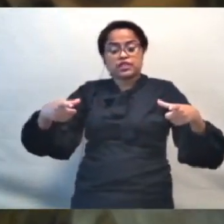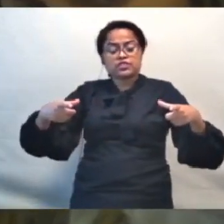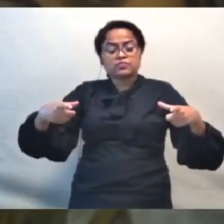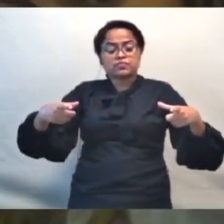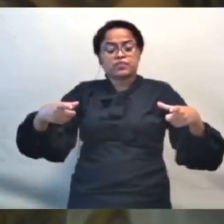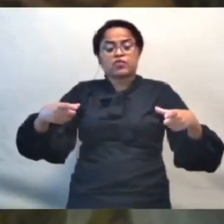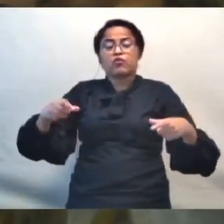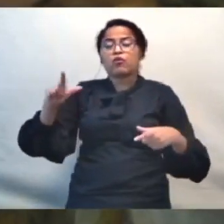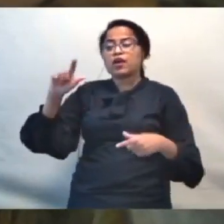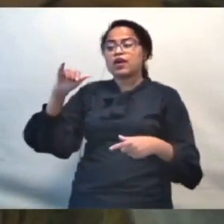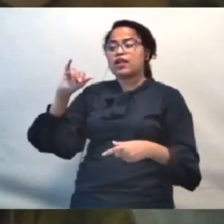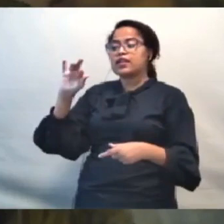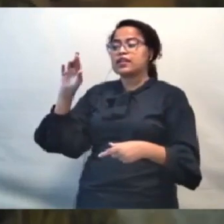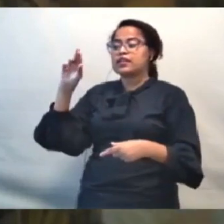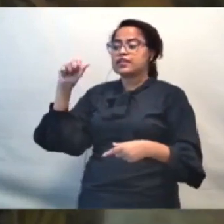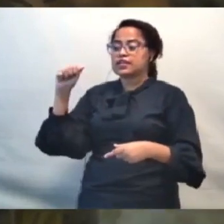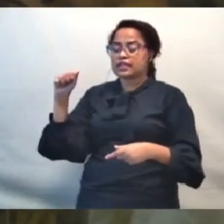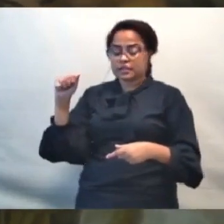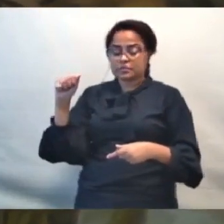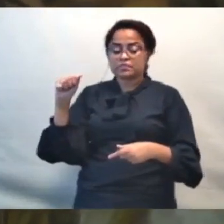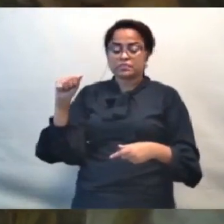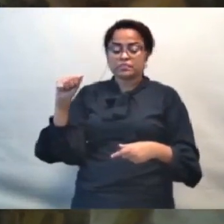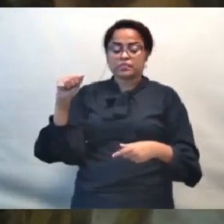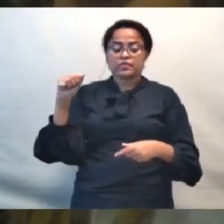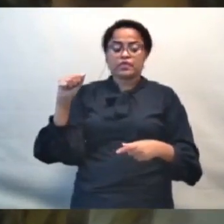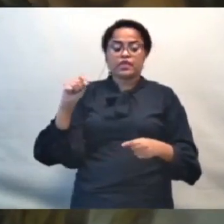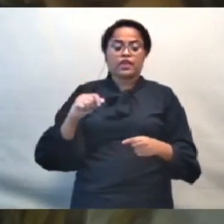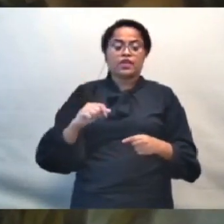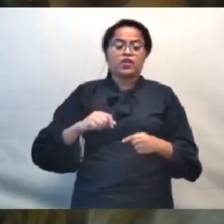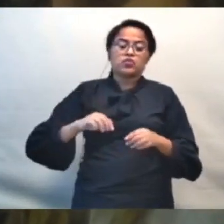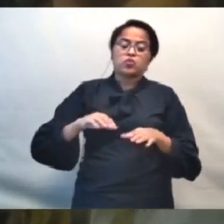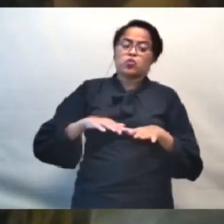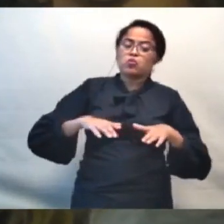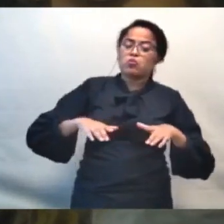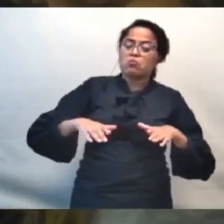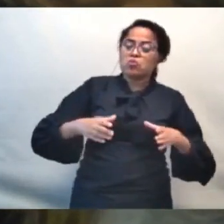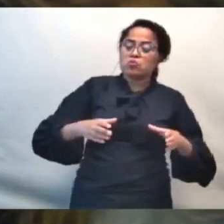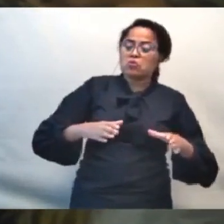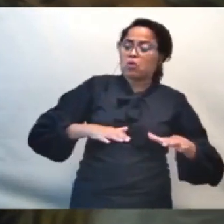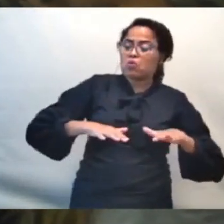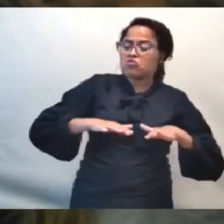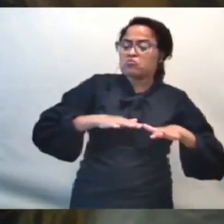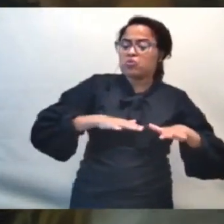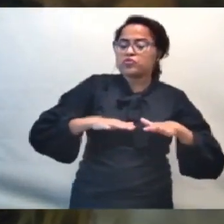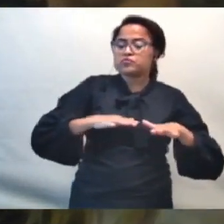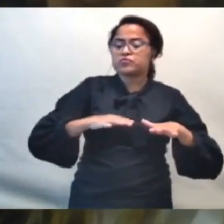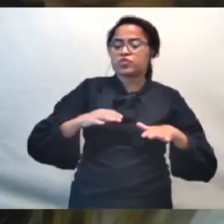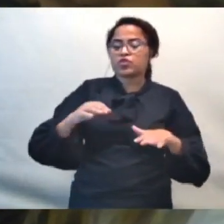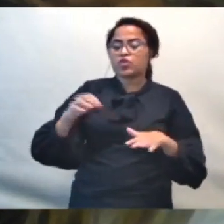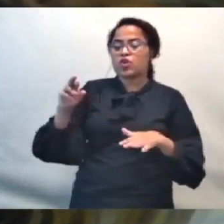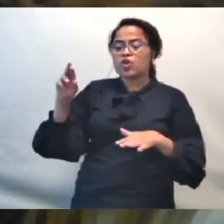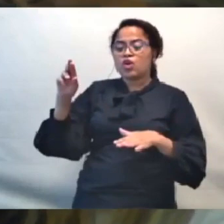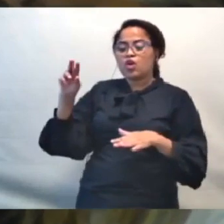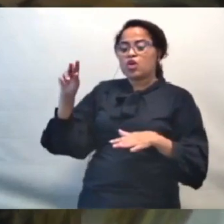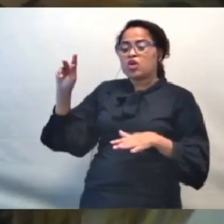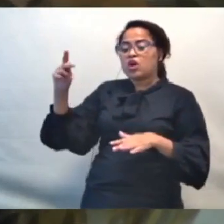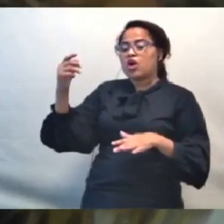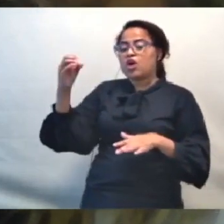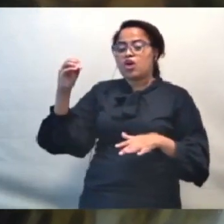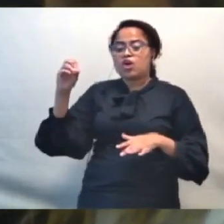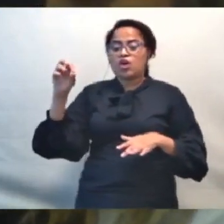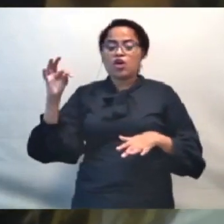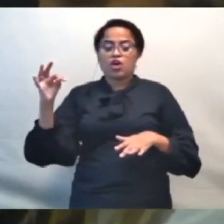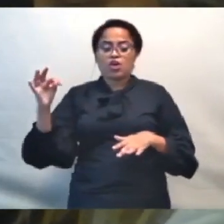indicador principal do mutirão é justamente onde tem o maior hotspot de ocorrência, geralmente da semana